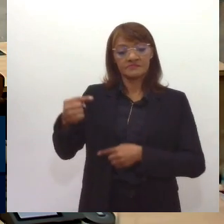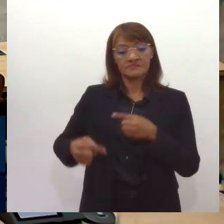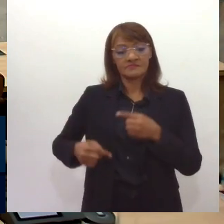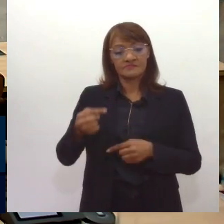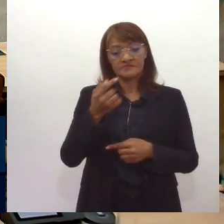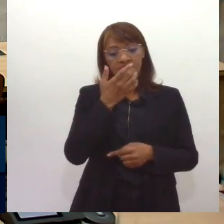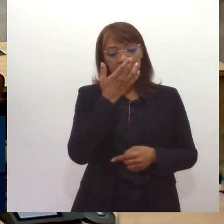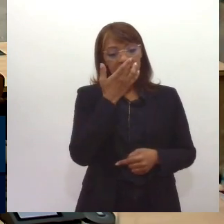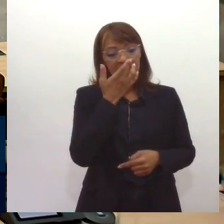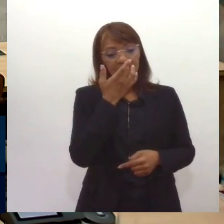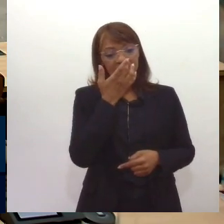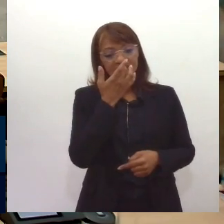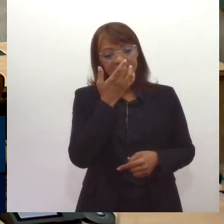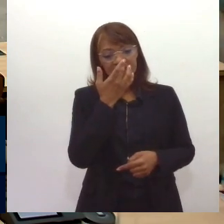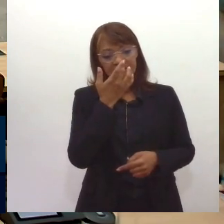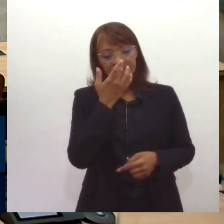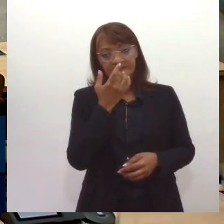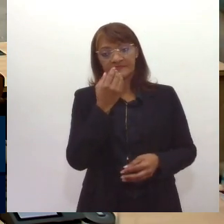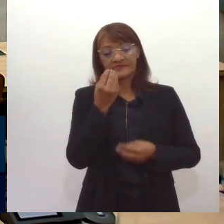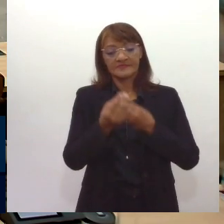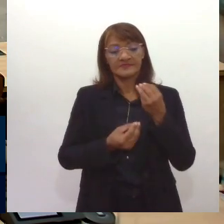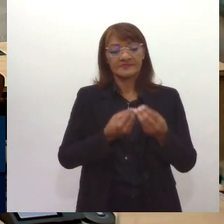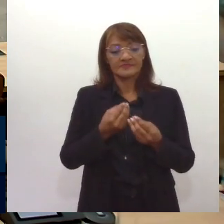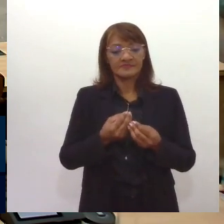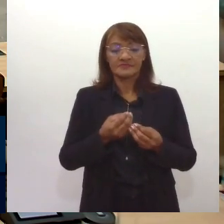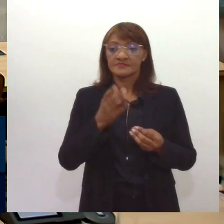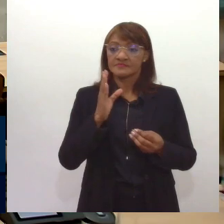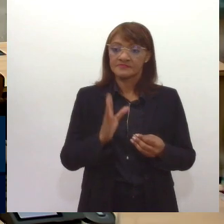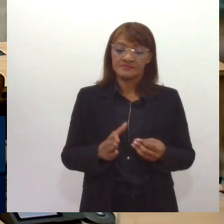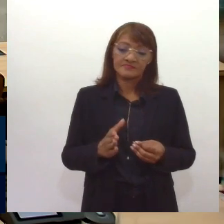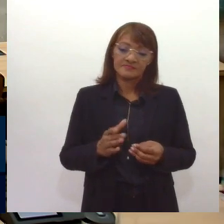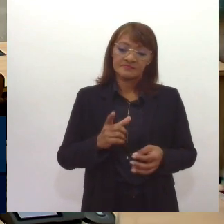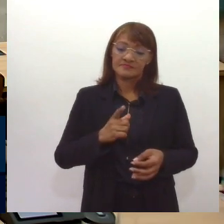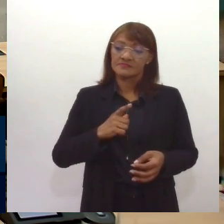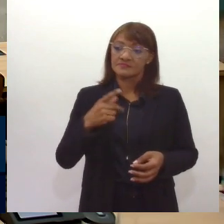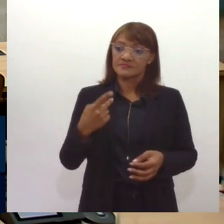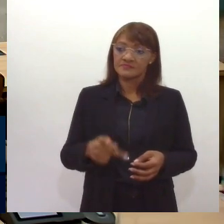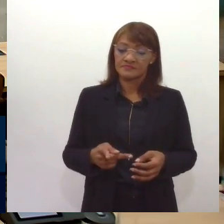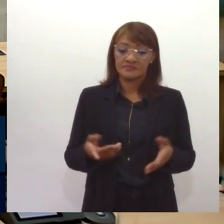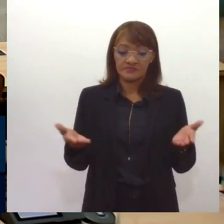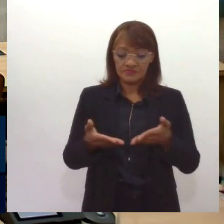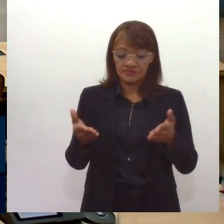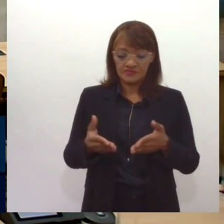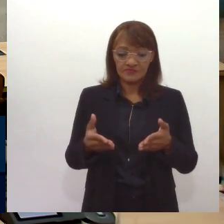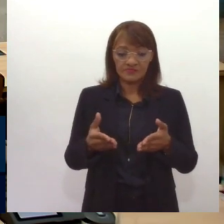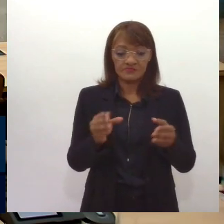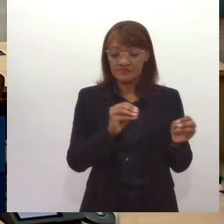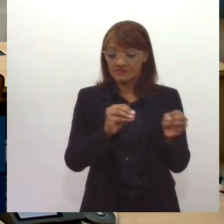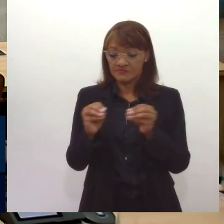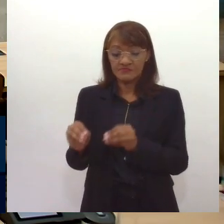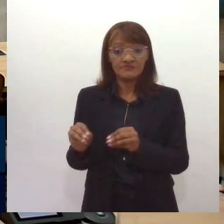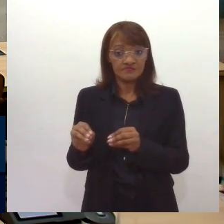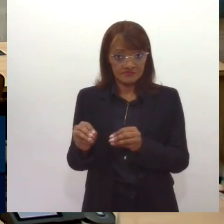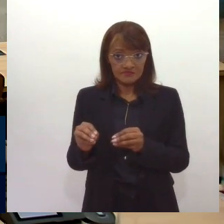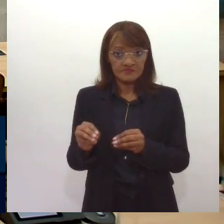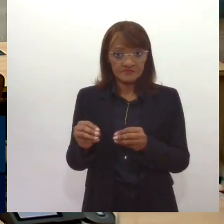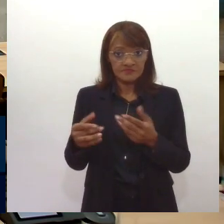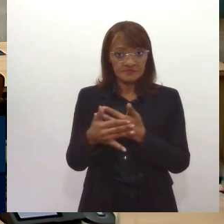diálogo, né, para a construção desse plebiscito é importante, mas que essa casa, né, possa